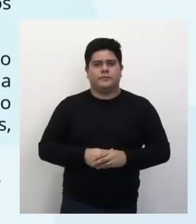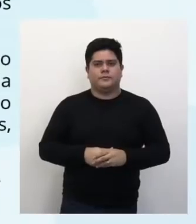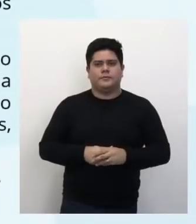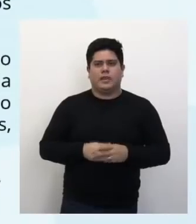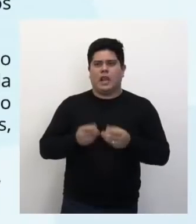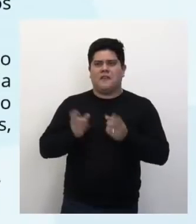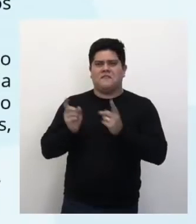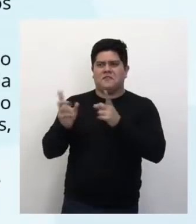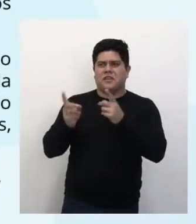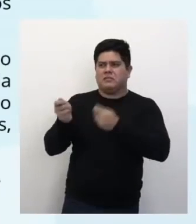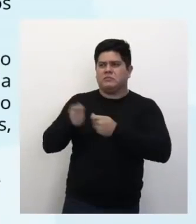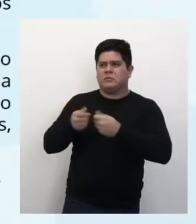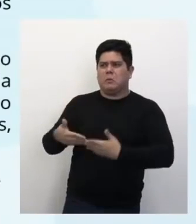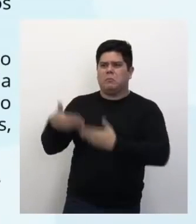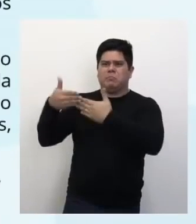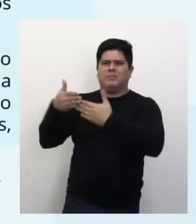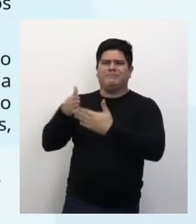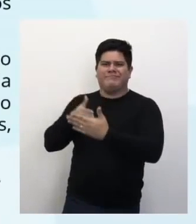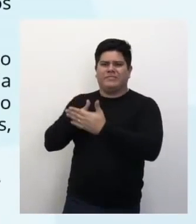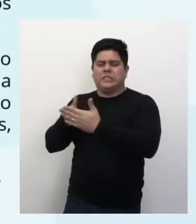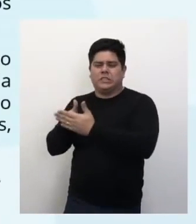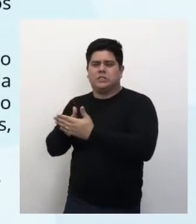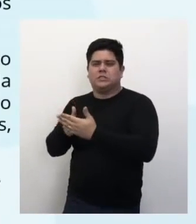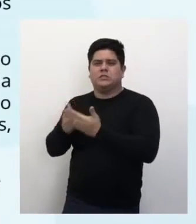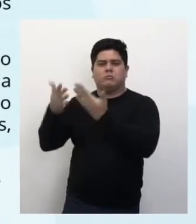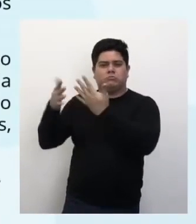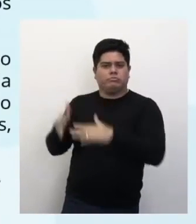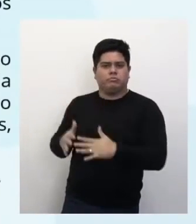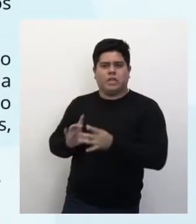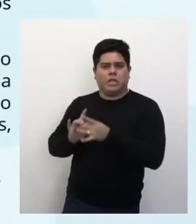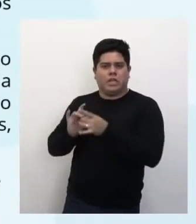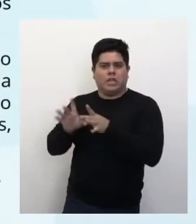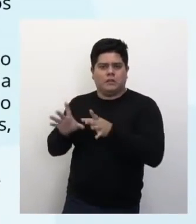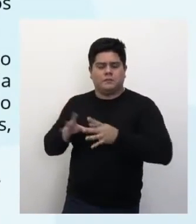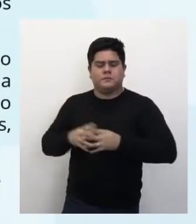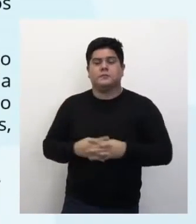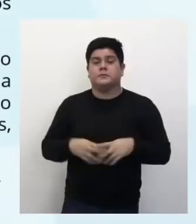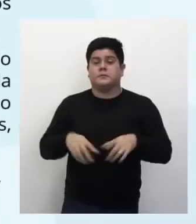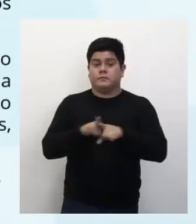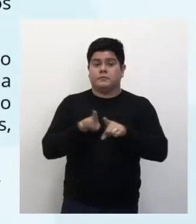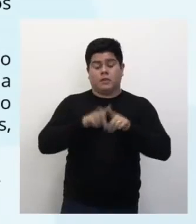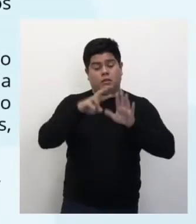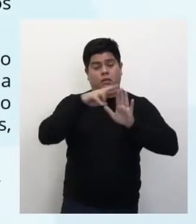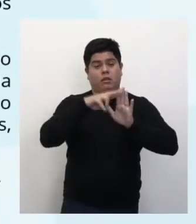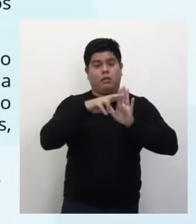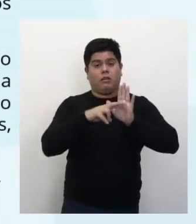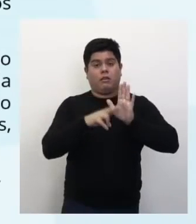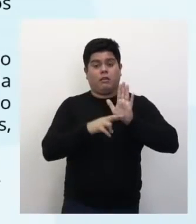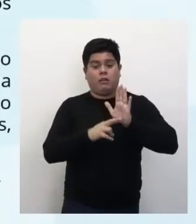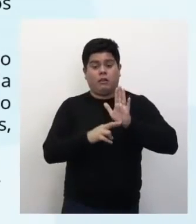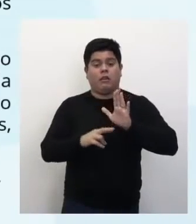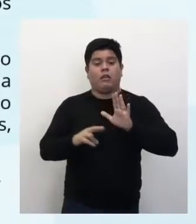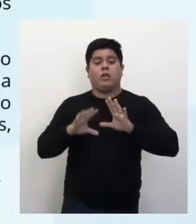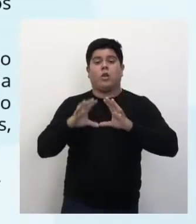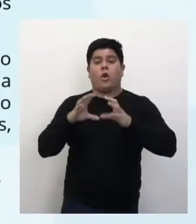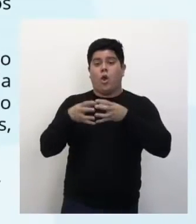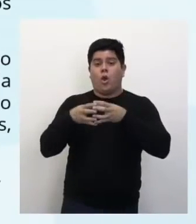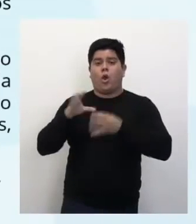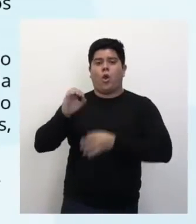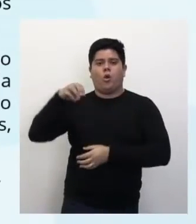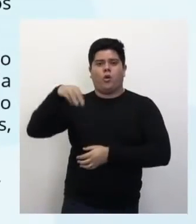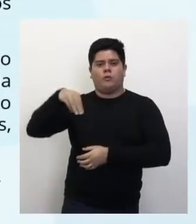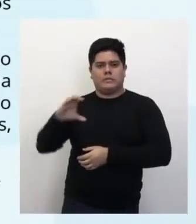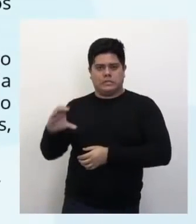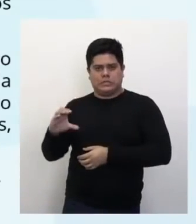comerciais, protecionistas e regulação do comércio internacional, segundo as regras da Organização Mundial do Comércio, que